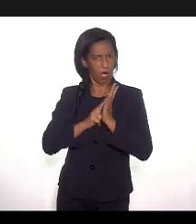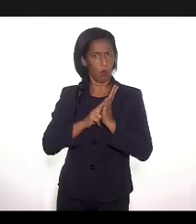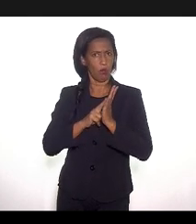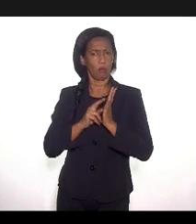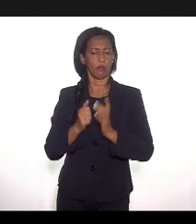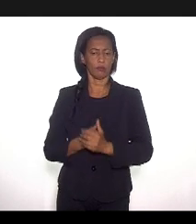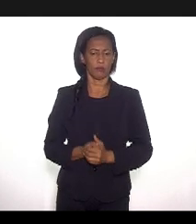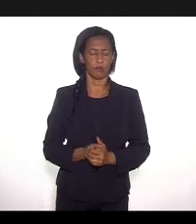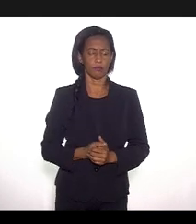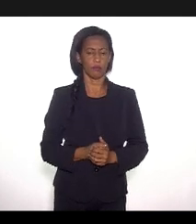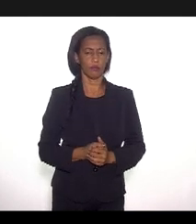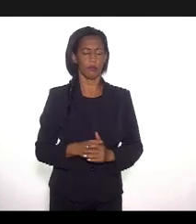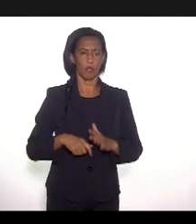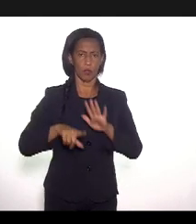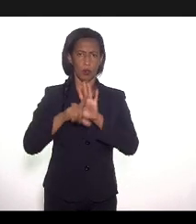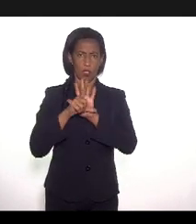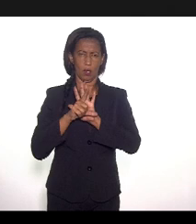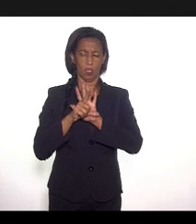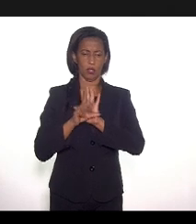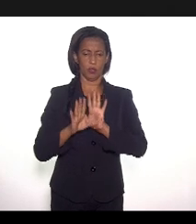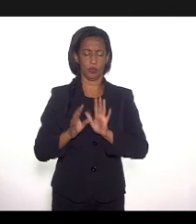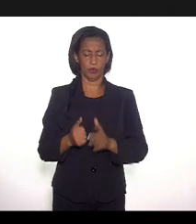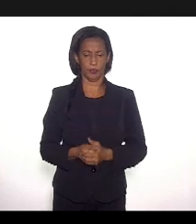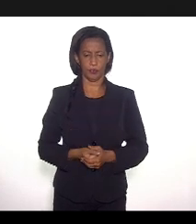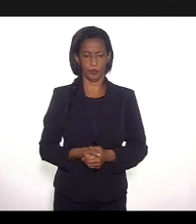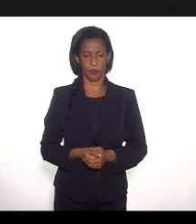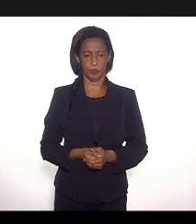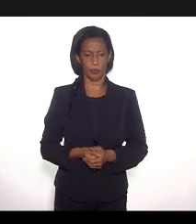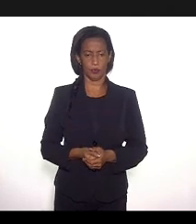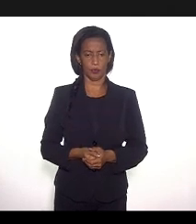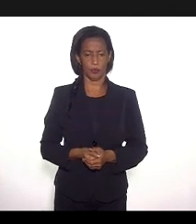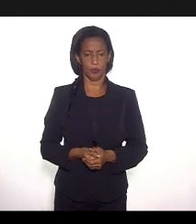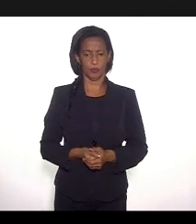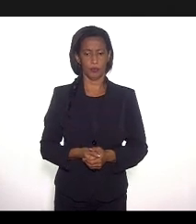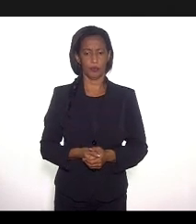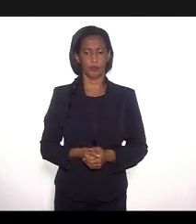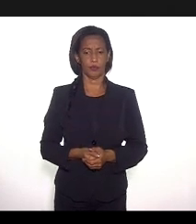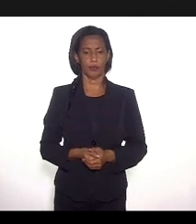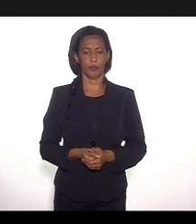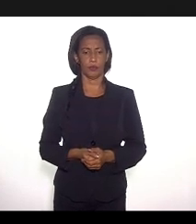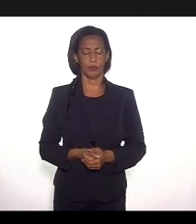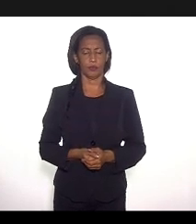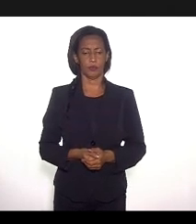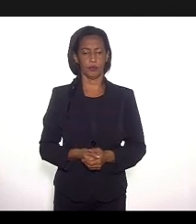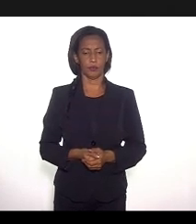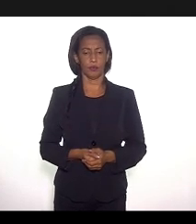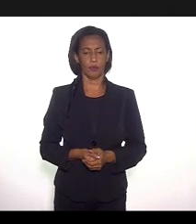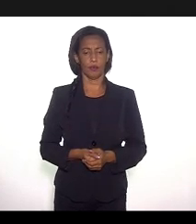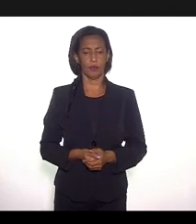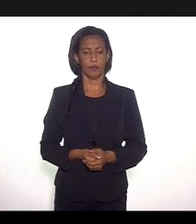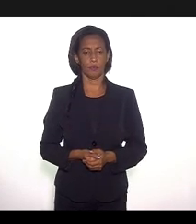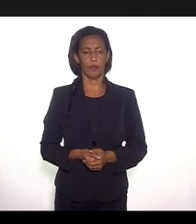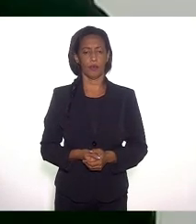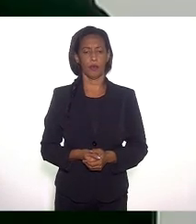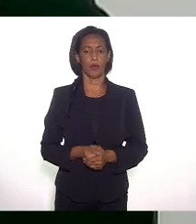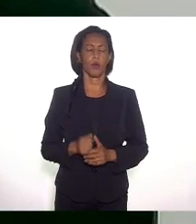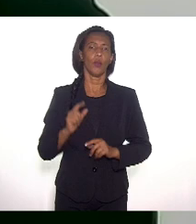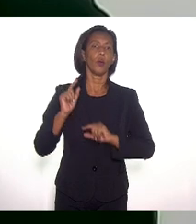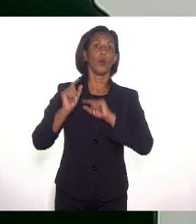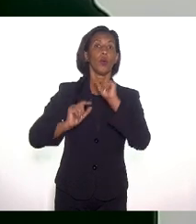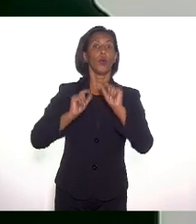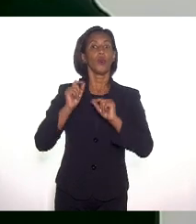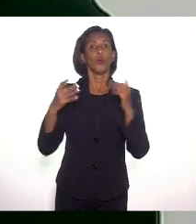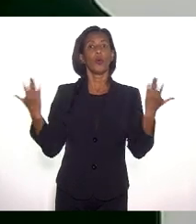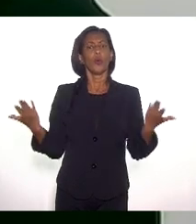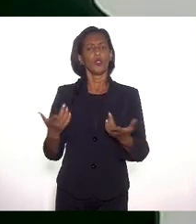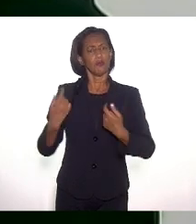as disposições que a lei continha. Dela, a fruição da lei. Regulamentou o prazo. O que a gente precisa debater